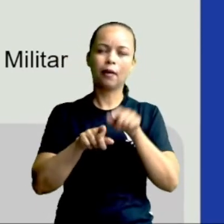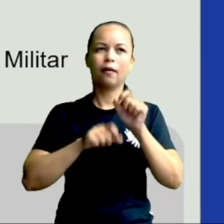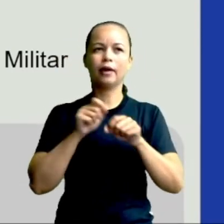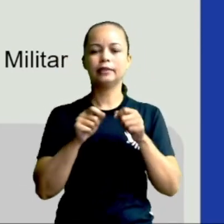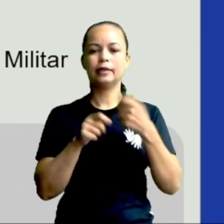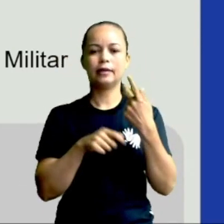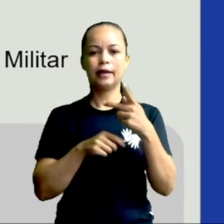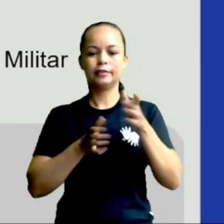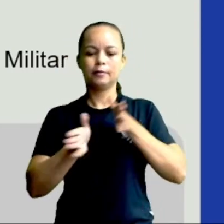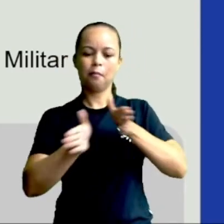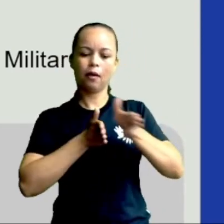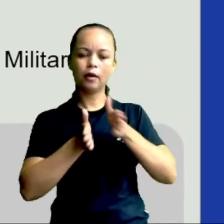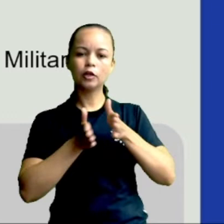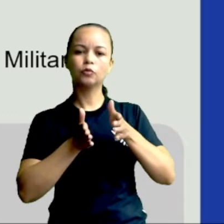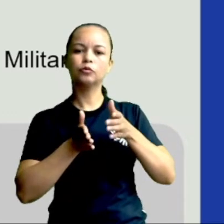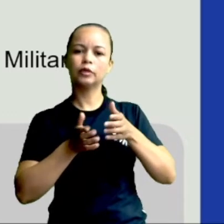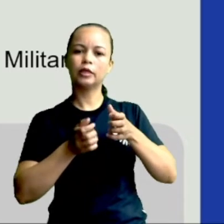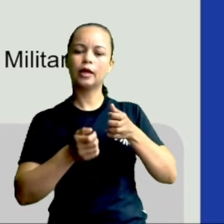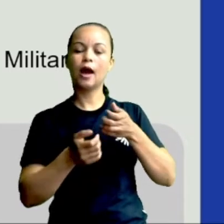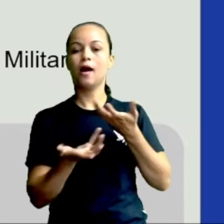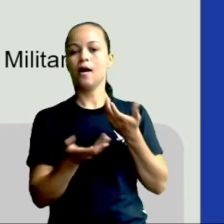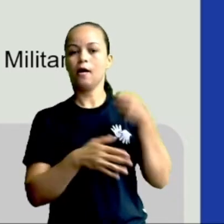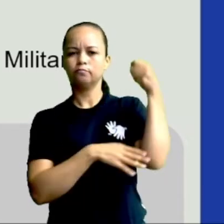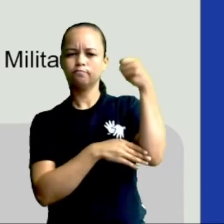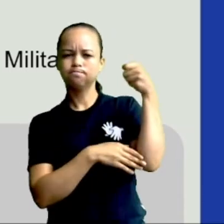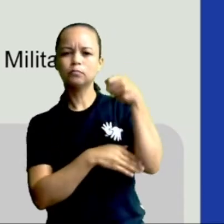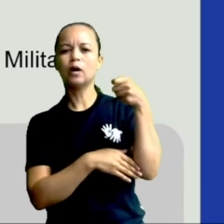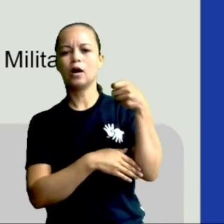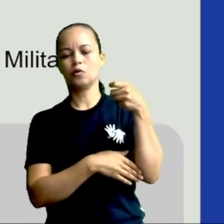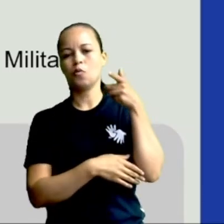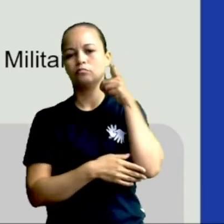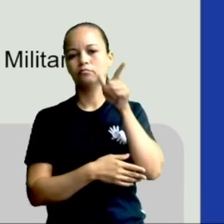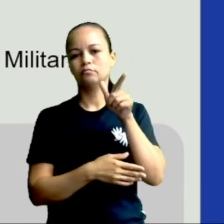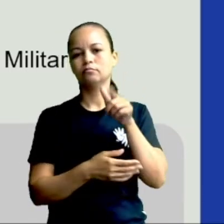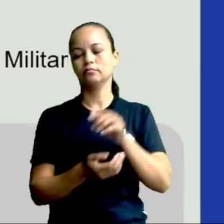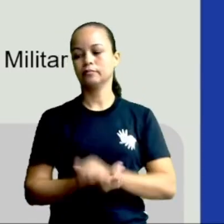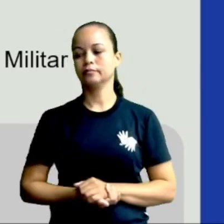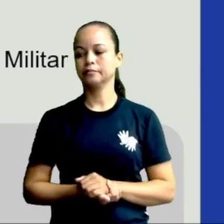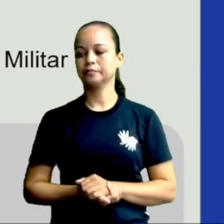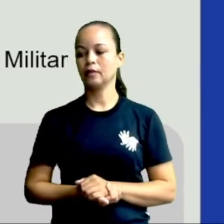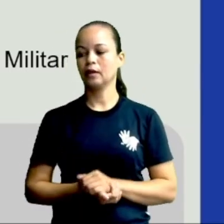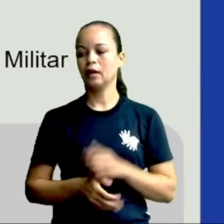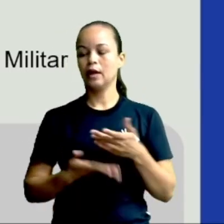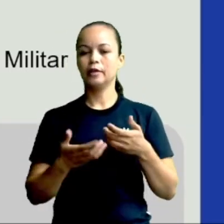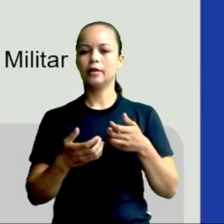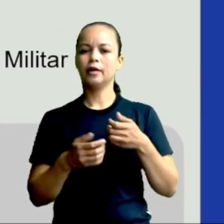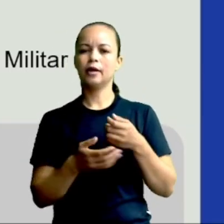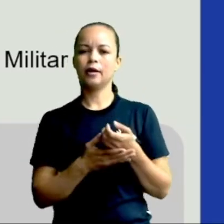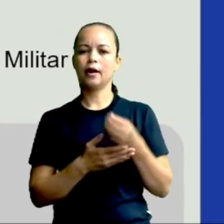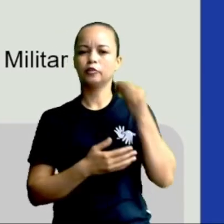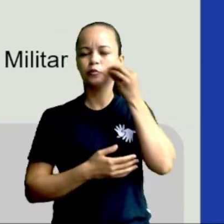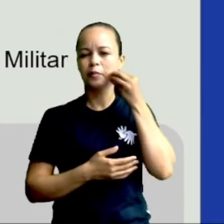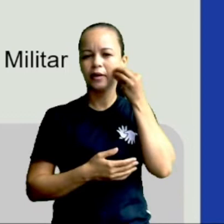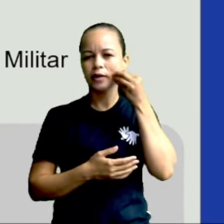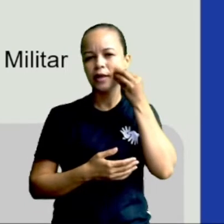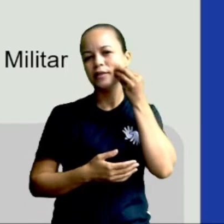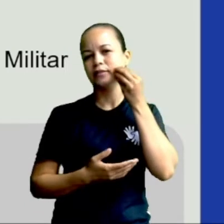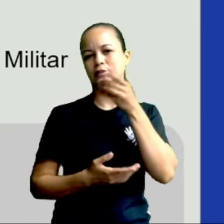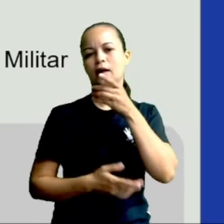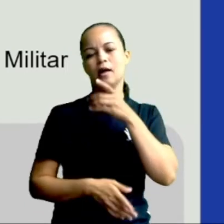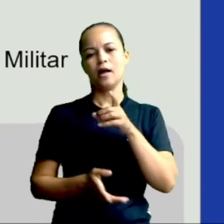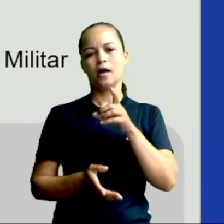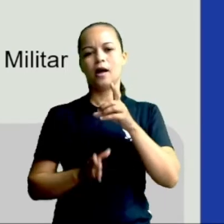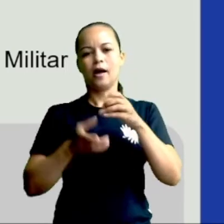período em que houve esse manifesto, tá? E aí a experiência democrática, ela foi,